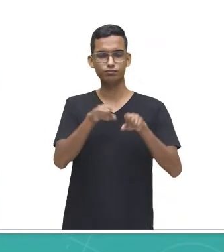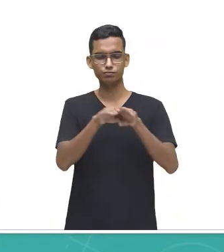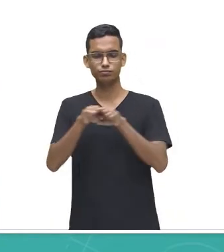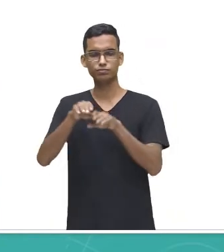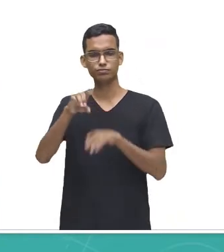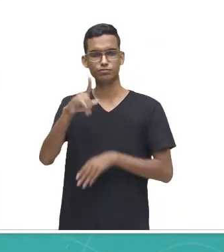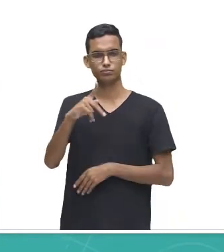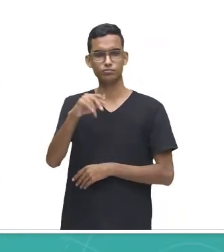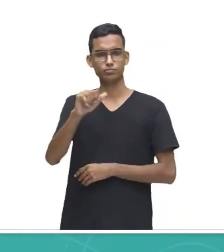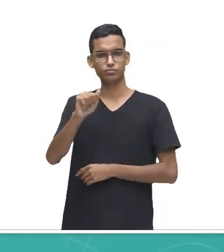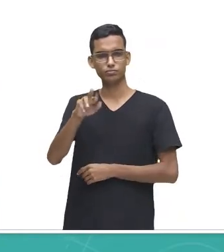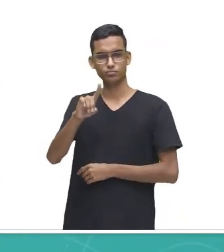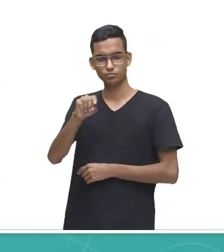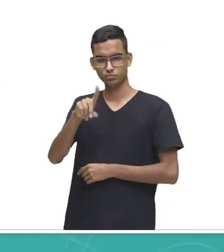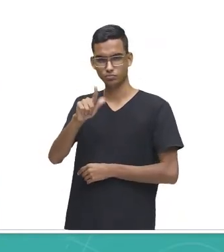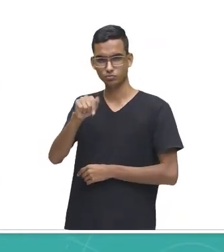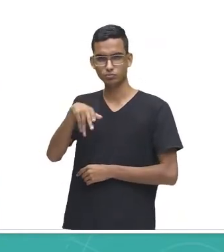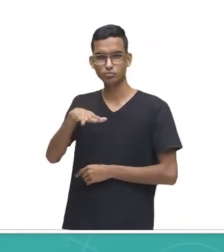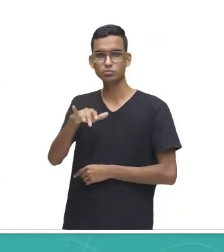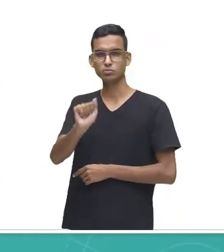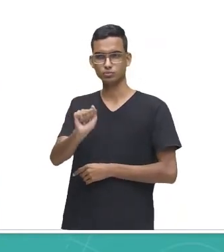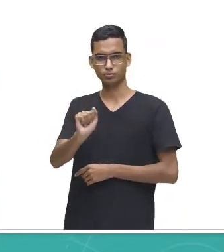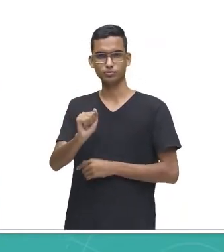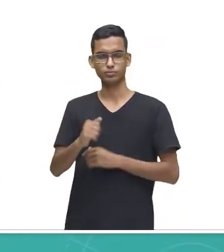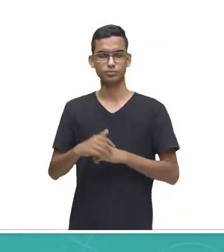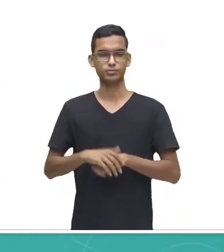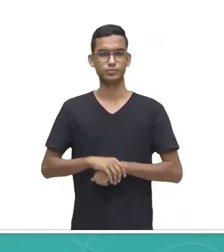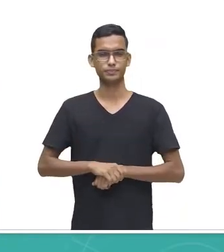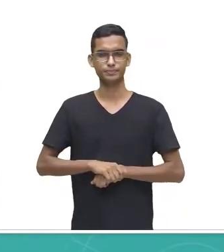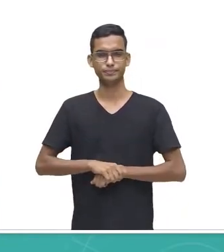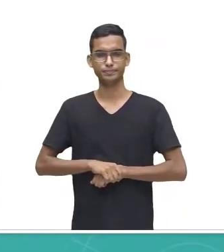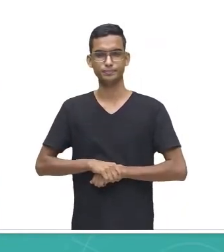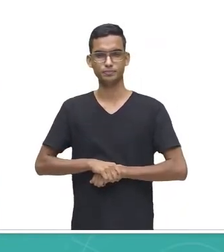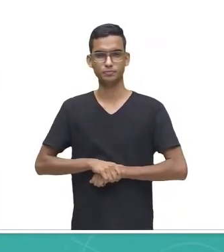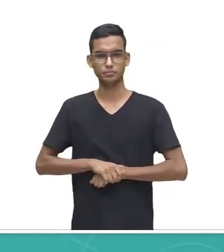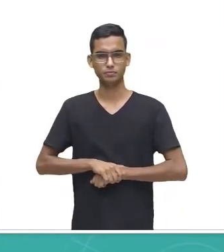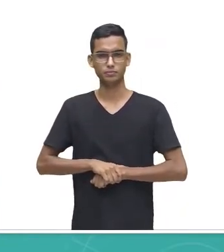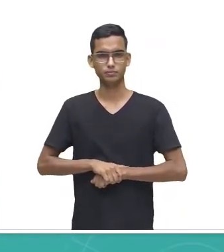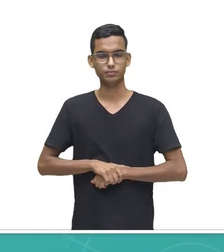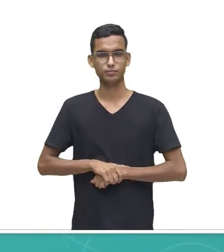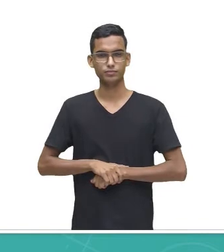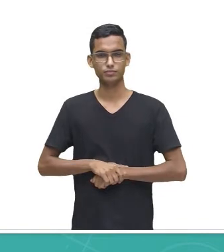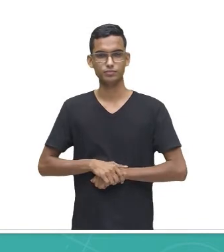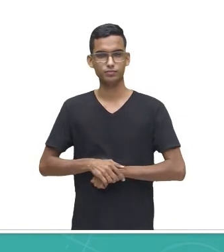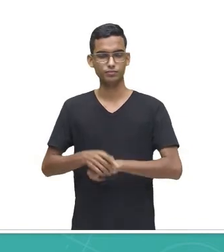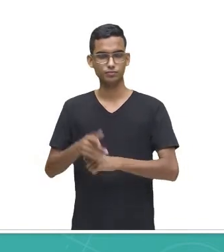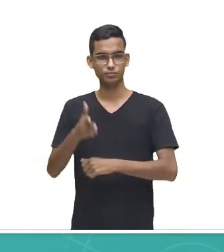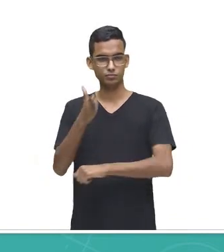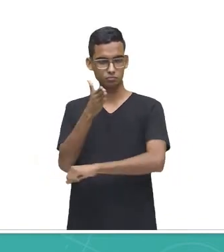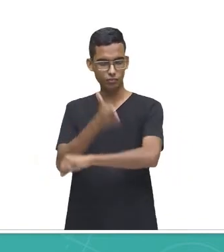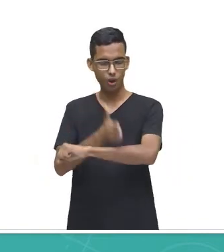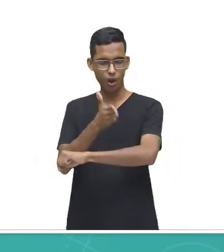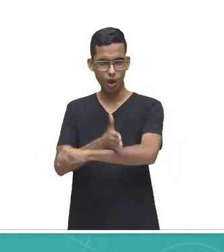tá? Aqui o paradigma medieval também na época medieval, nós vamos ver